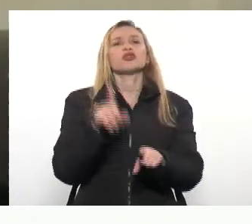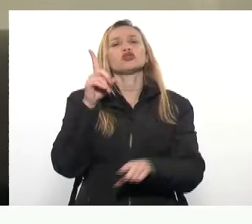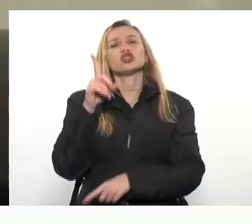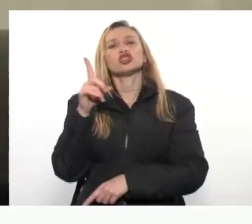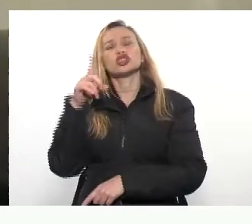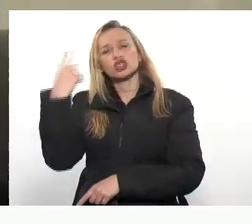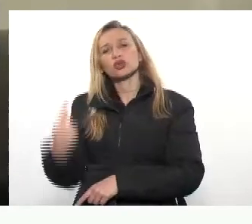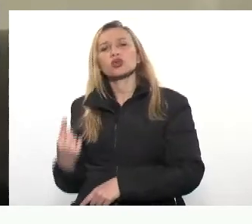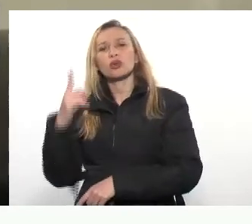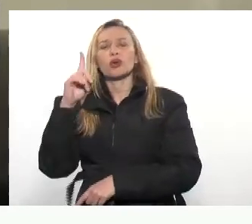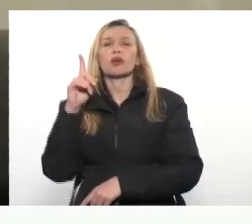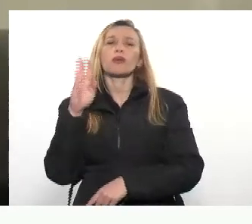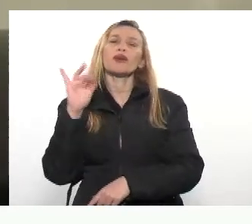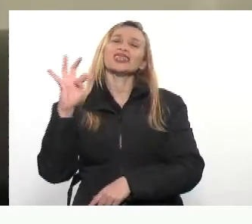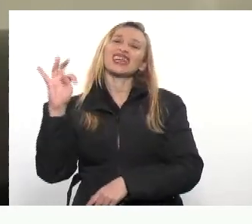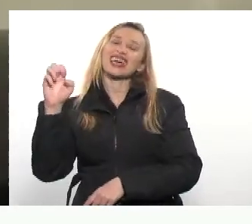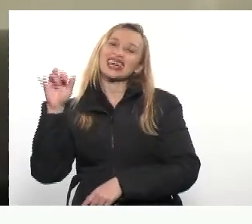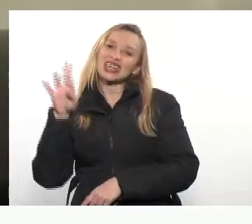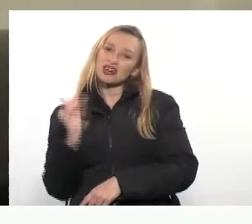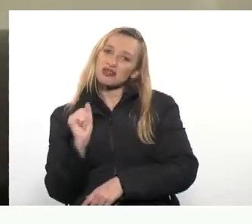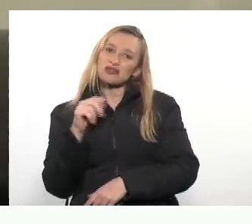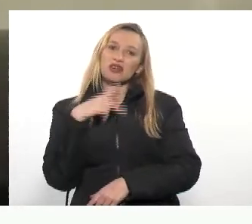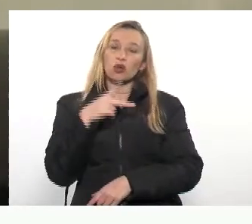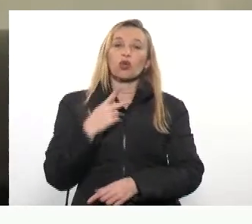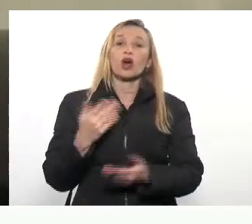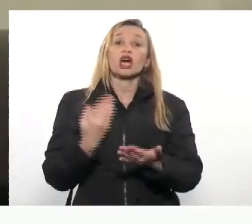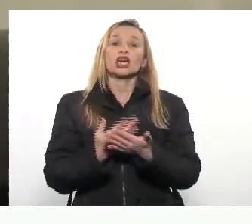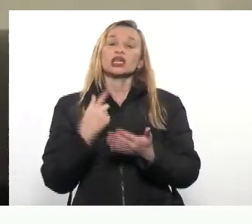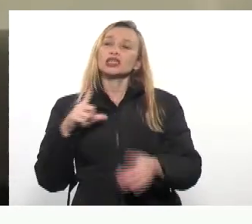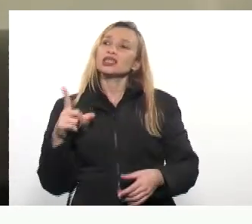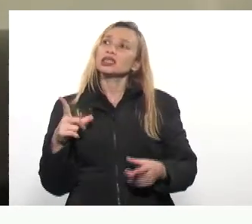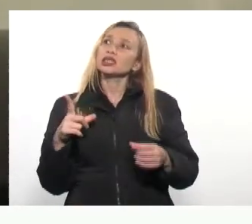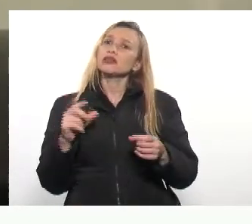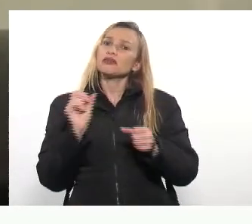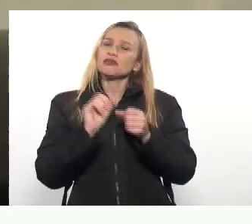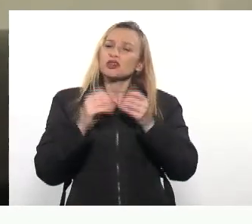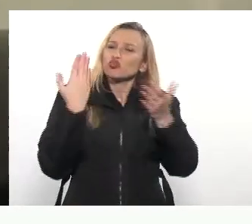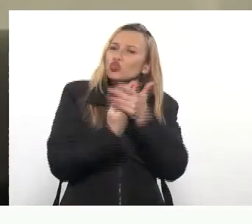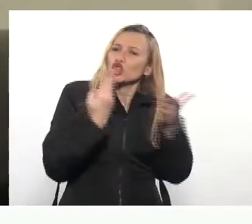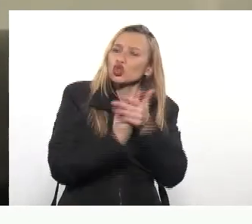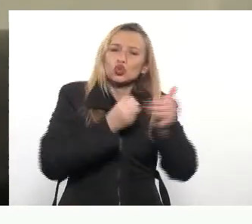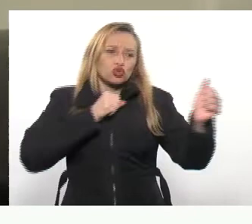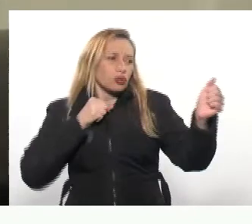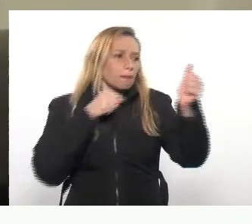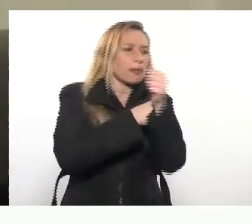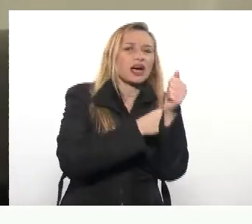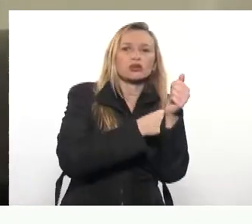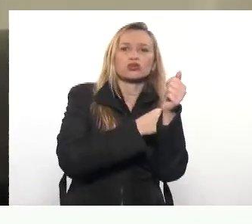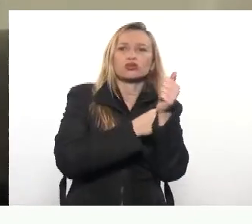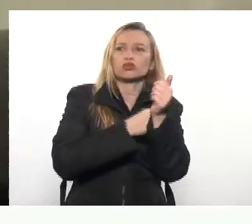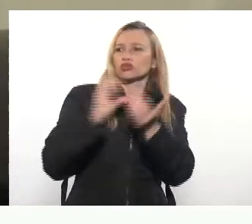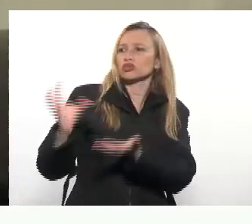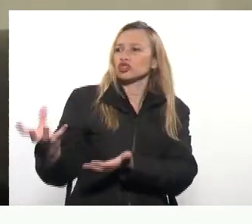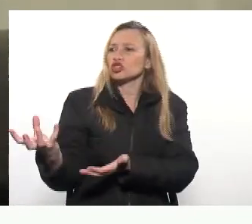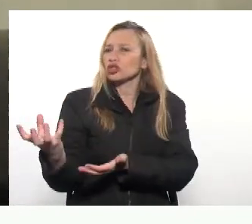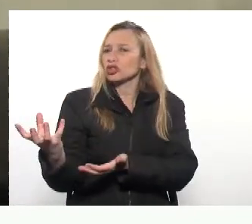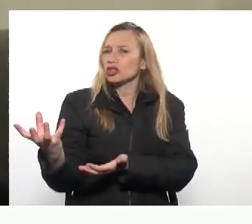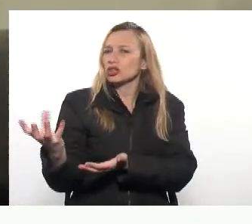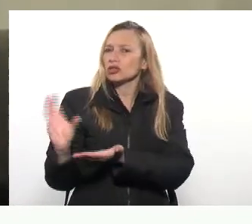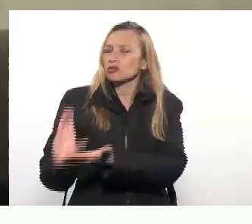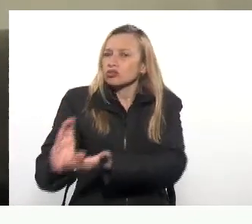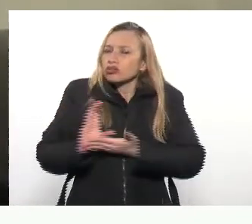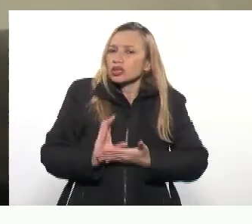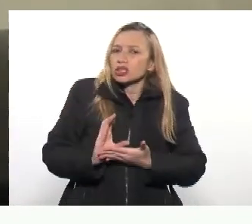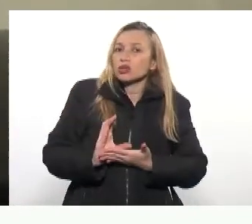respondeu. Se foi feito um estudo de impacto em termos de arrecadação, que aí a